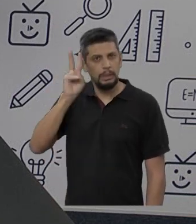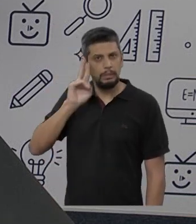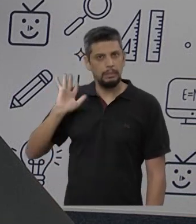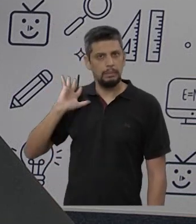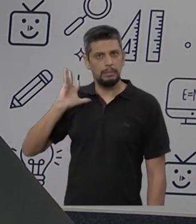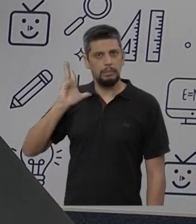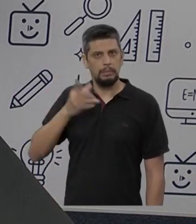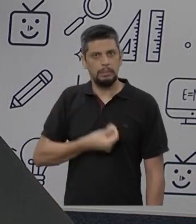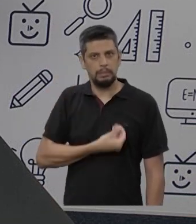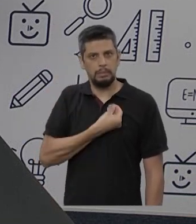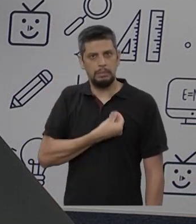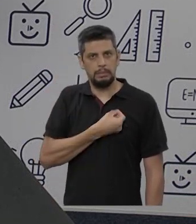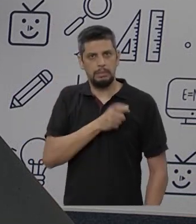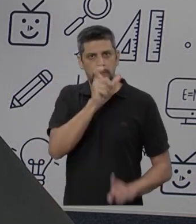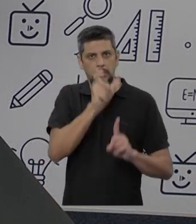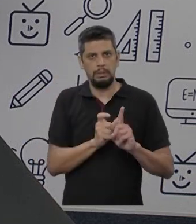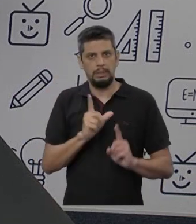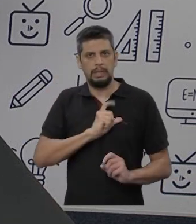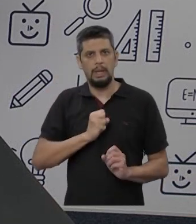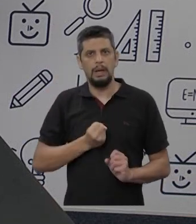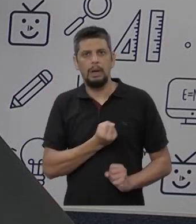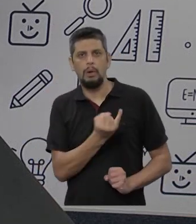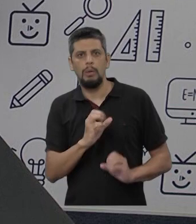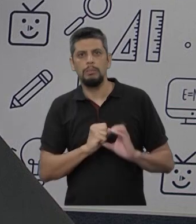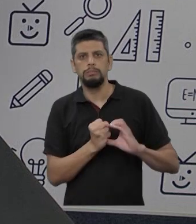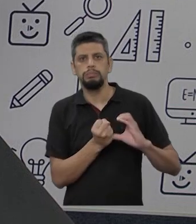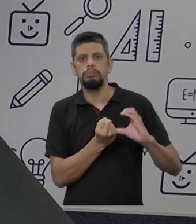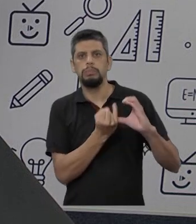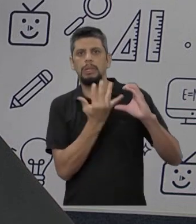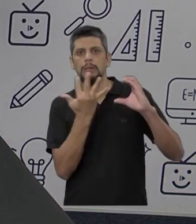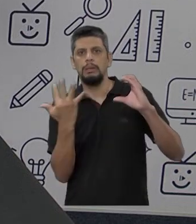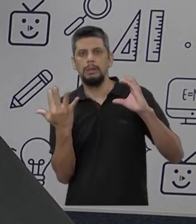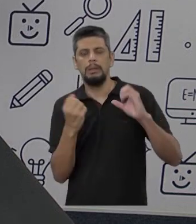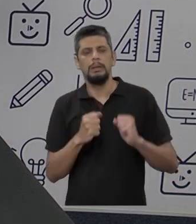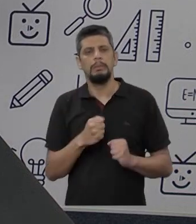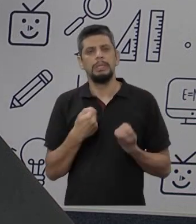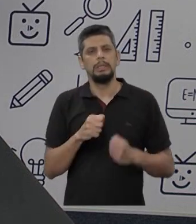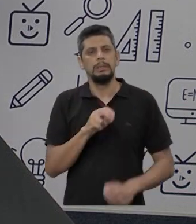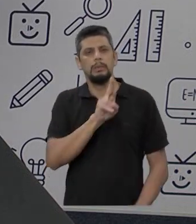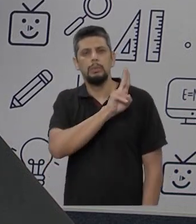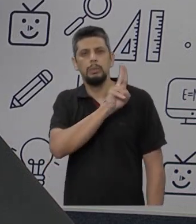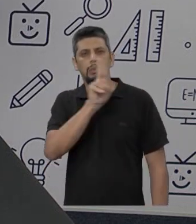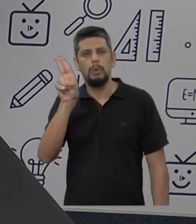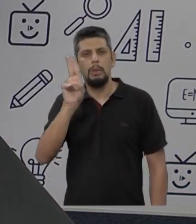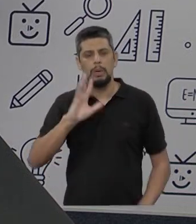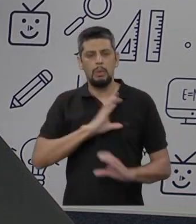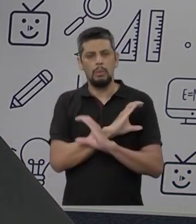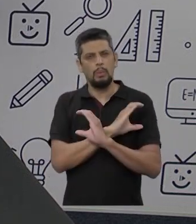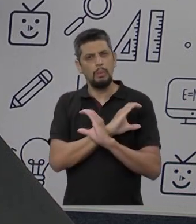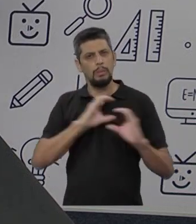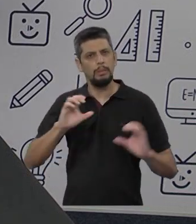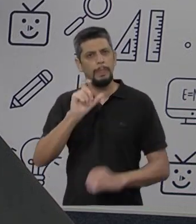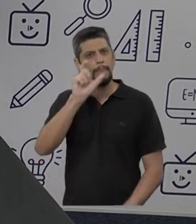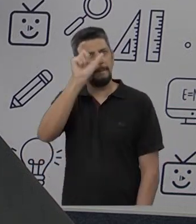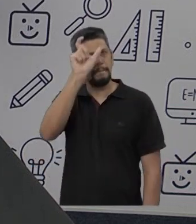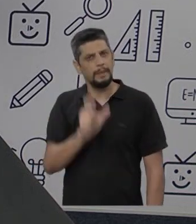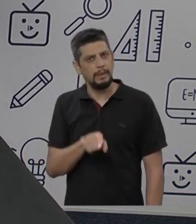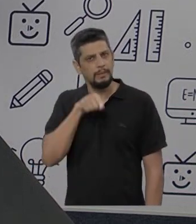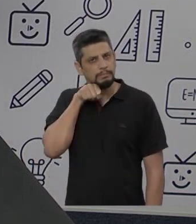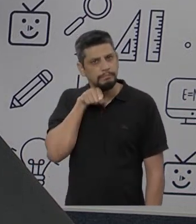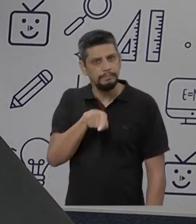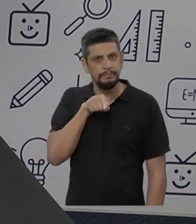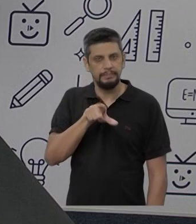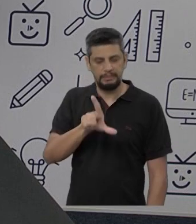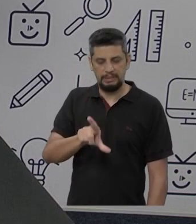na biografia tem algumas características importantes. Você vai precisar escrever o nome completo desta pessoa que você